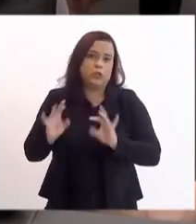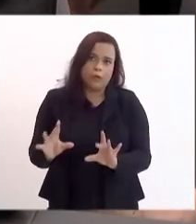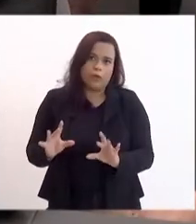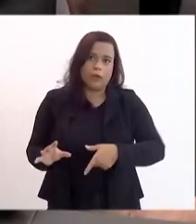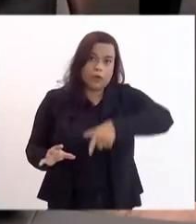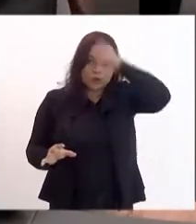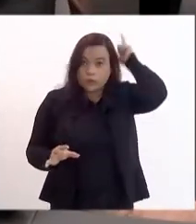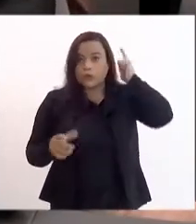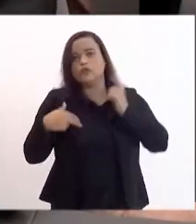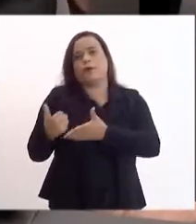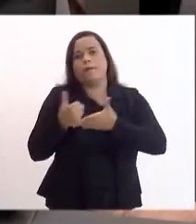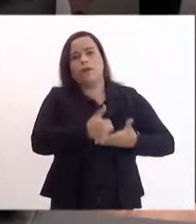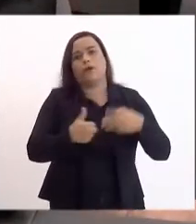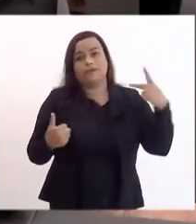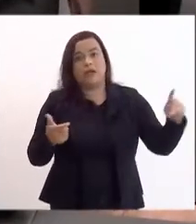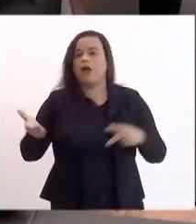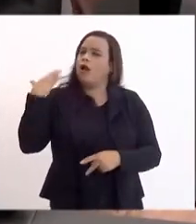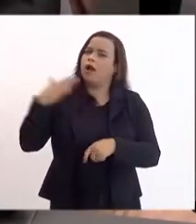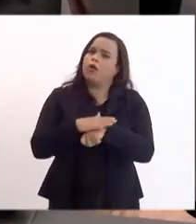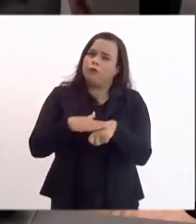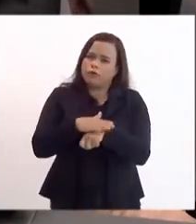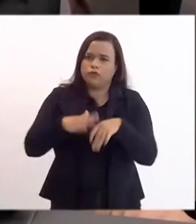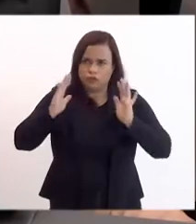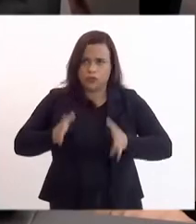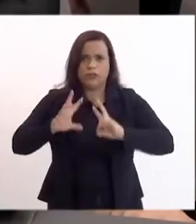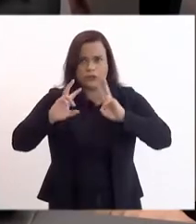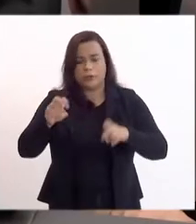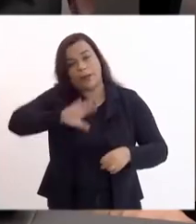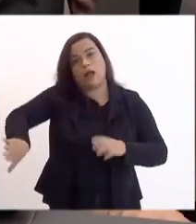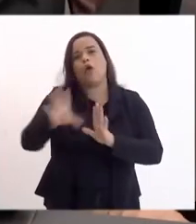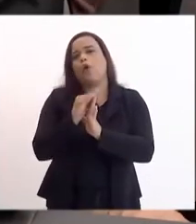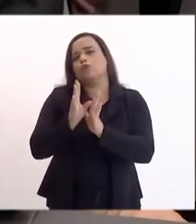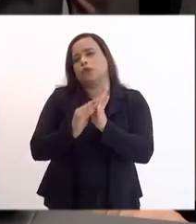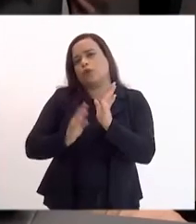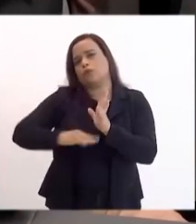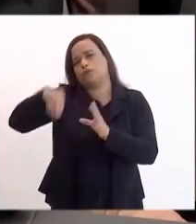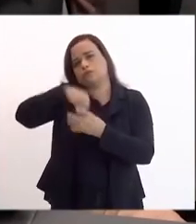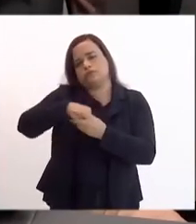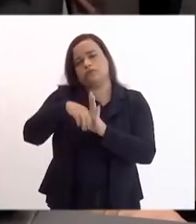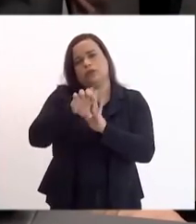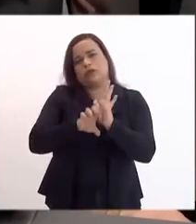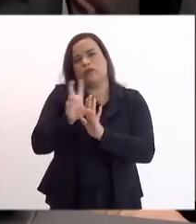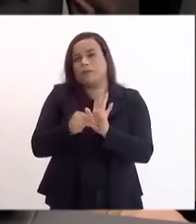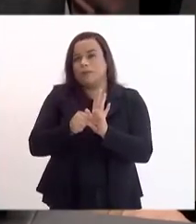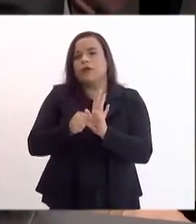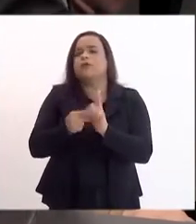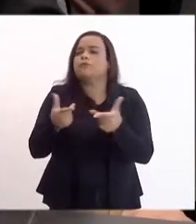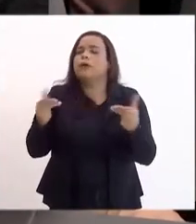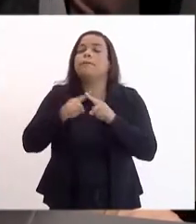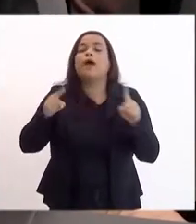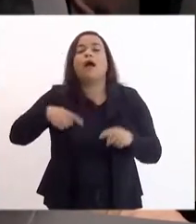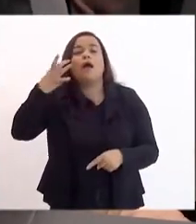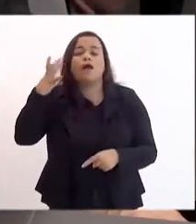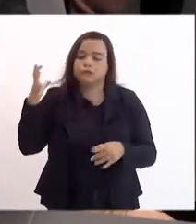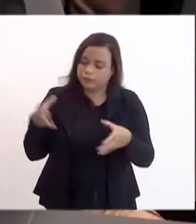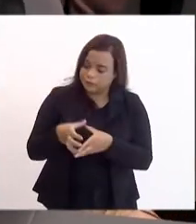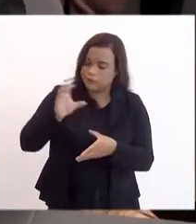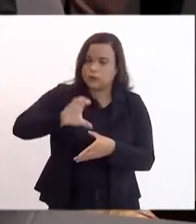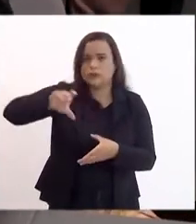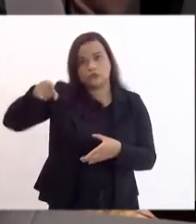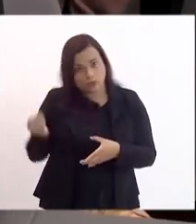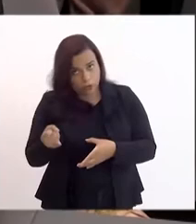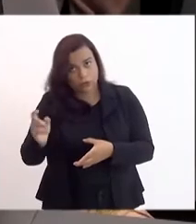essa posição, ele já tinha conversado comigo antes sobre a rejeição do conteúdo das emendas, mas assim, eu acho que a CCJ... não, porque